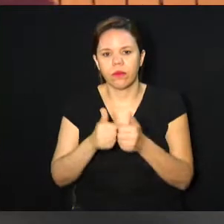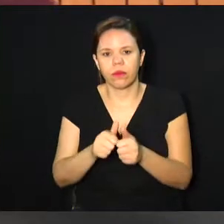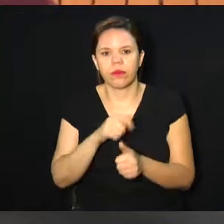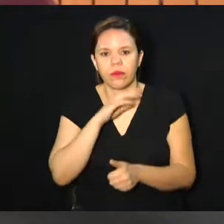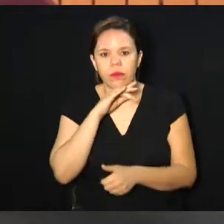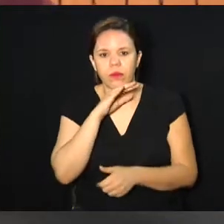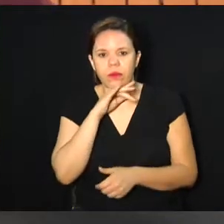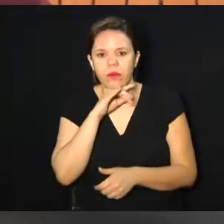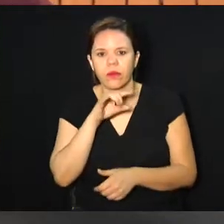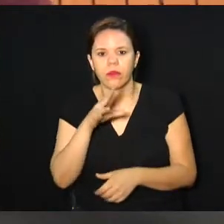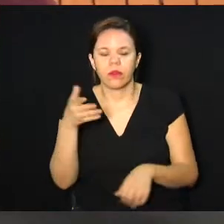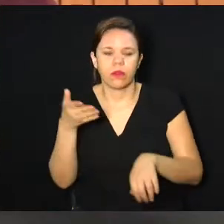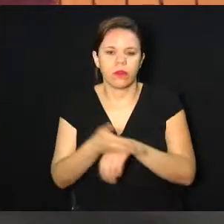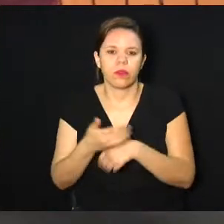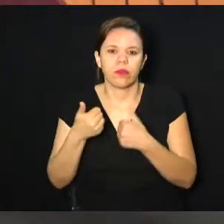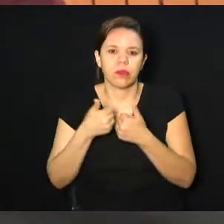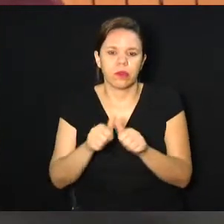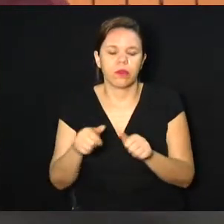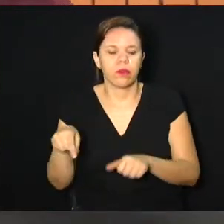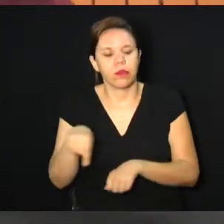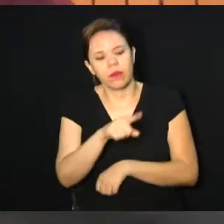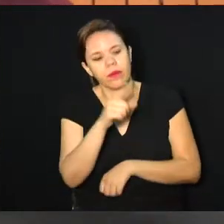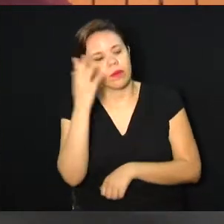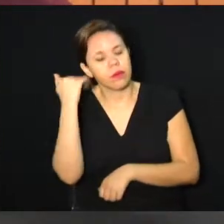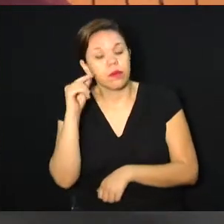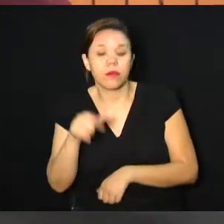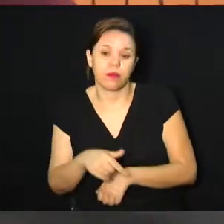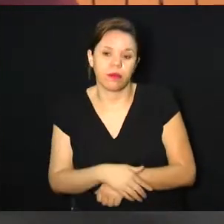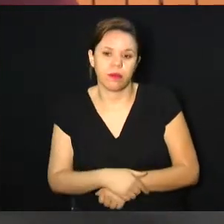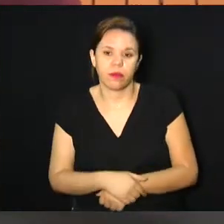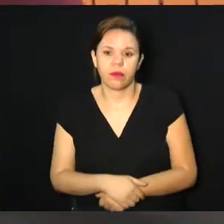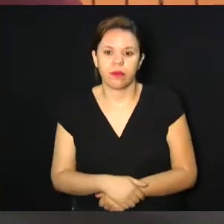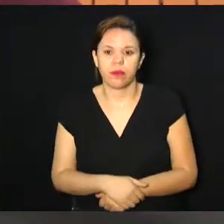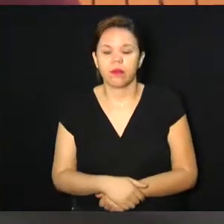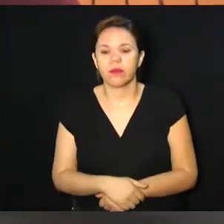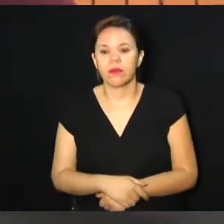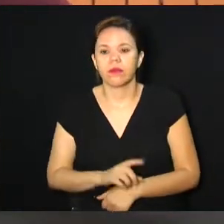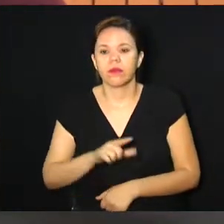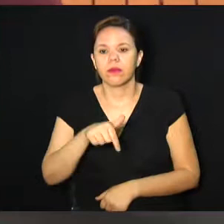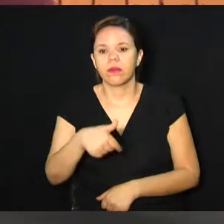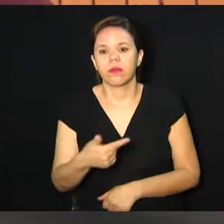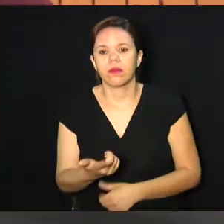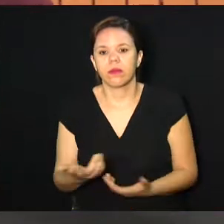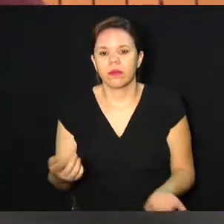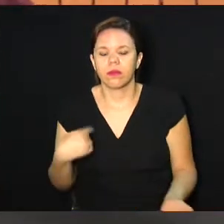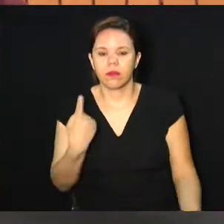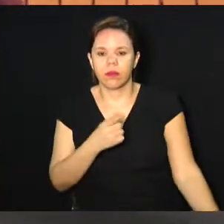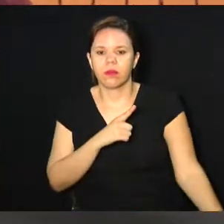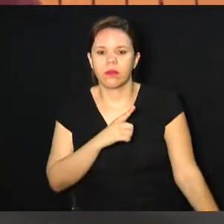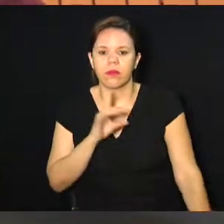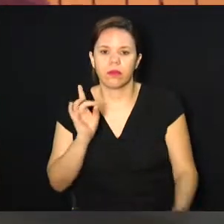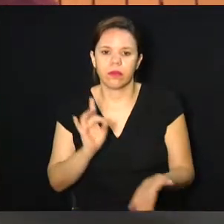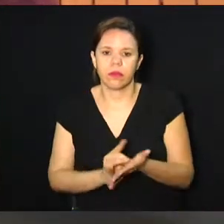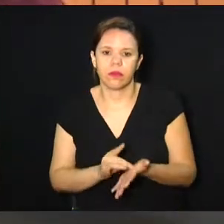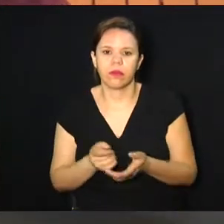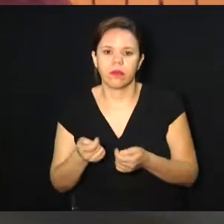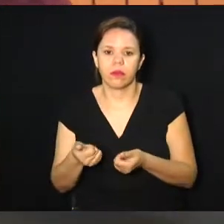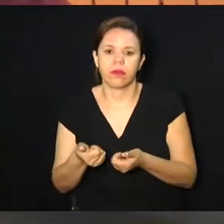você pegar o ônibus que você vai saber isso. Depois disso, a gente, inclusive, entregamos